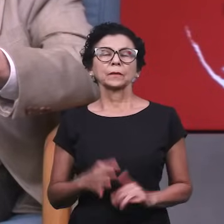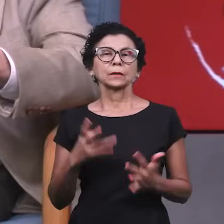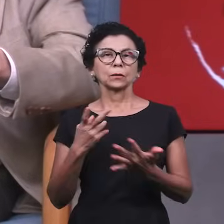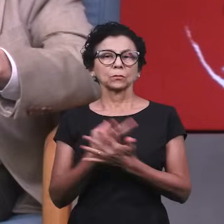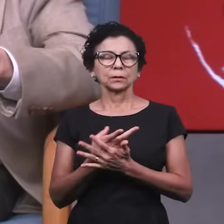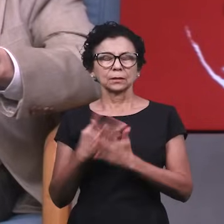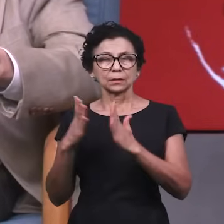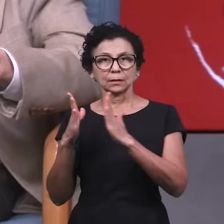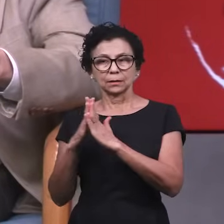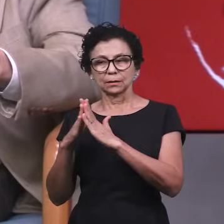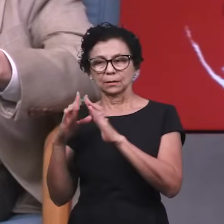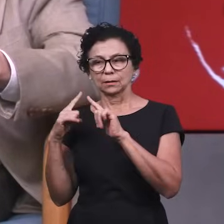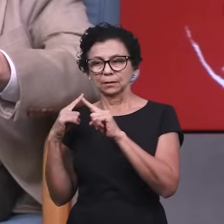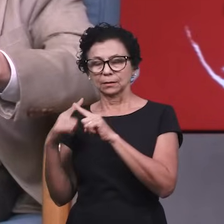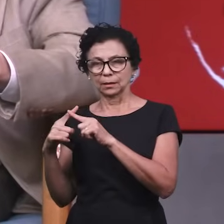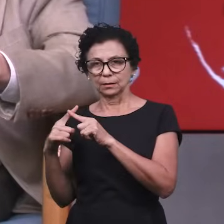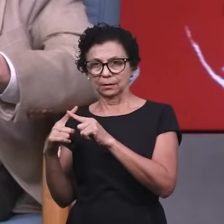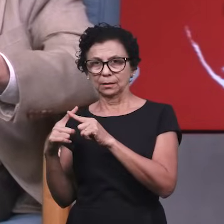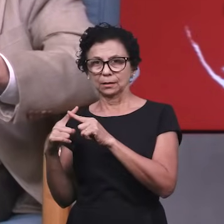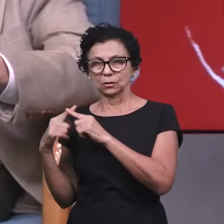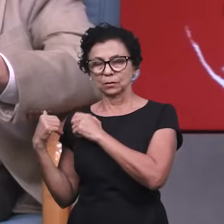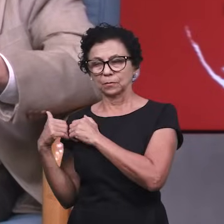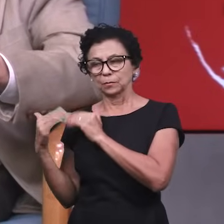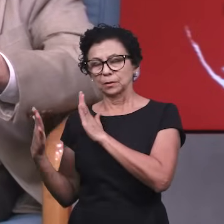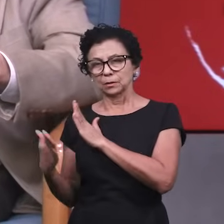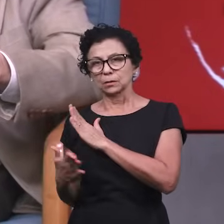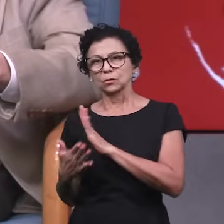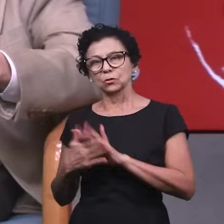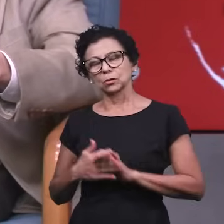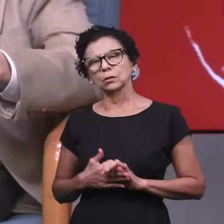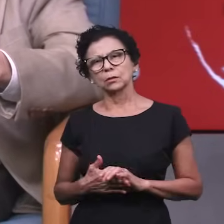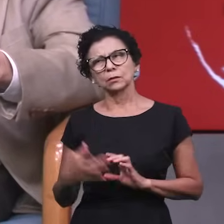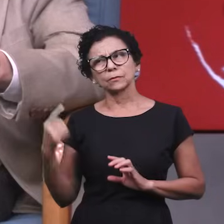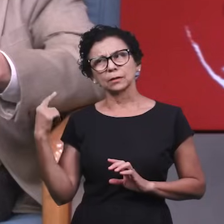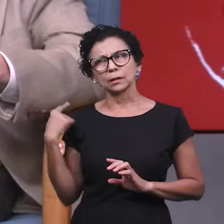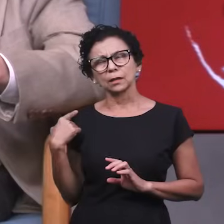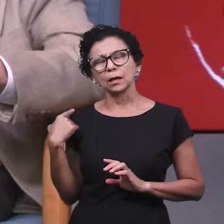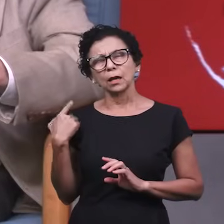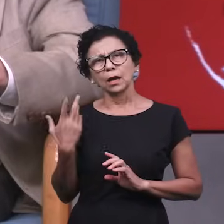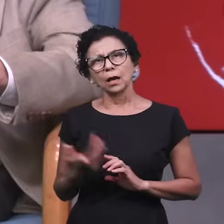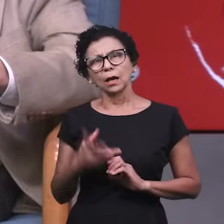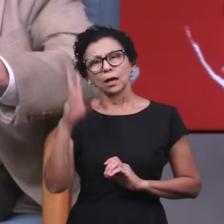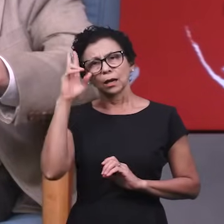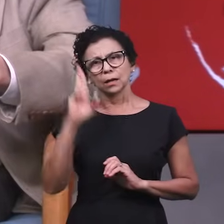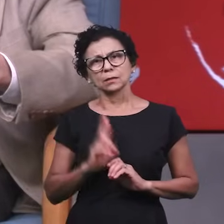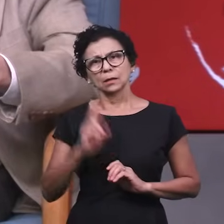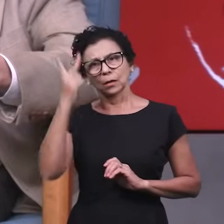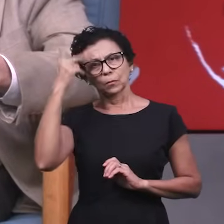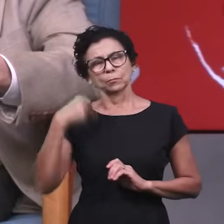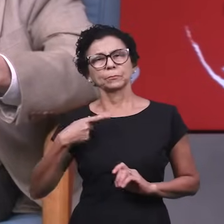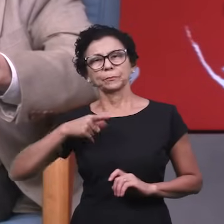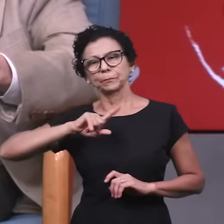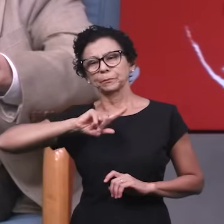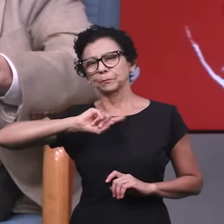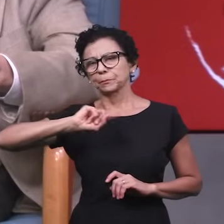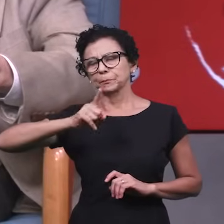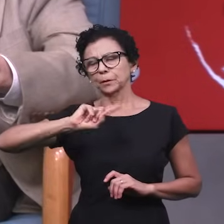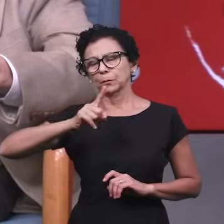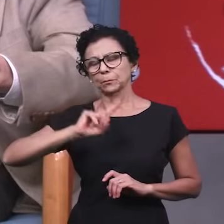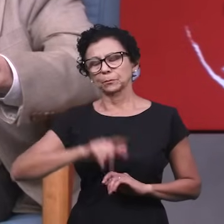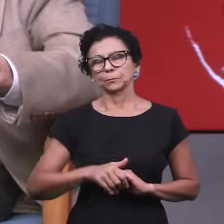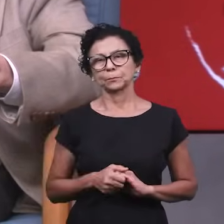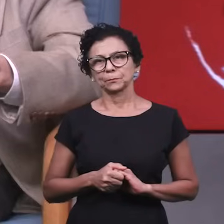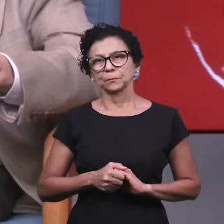igreja, ela não veio por uma concepção ou por um entendimento da razão, mas